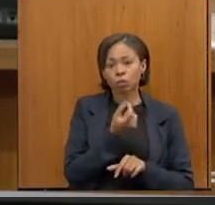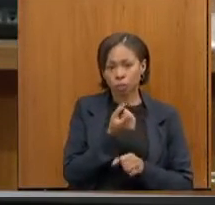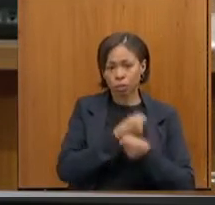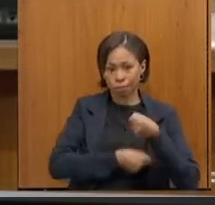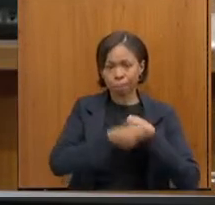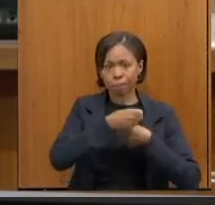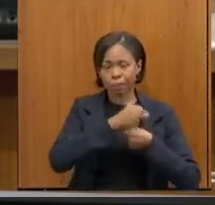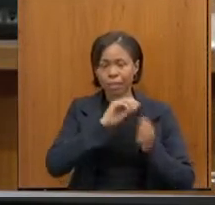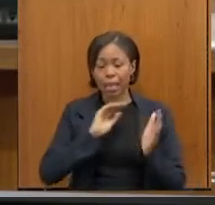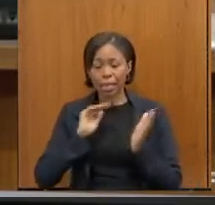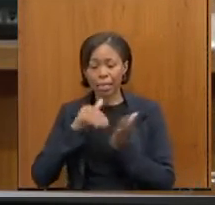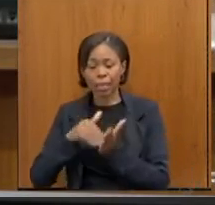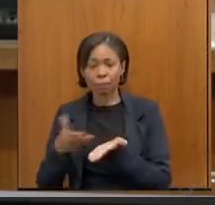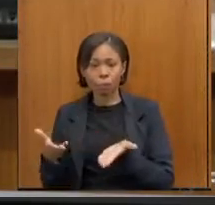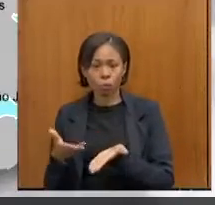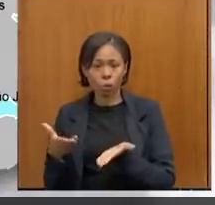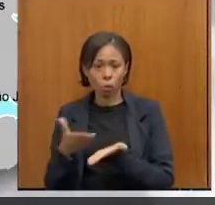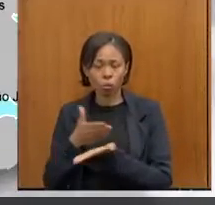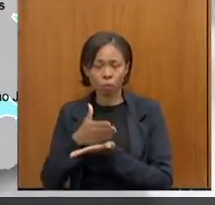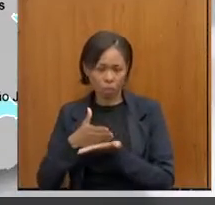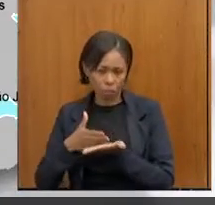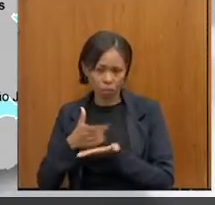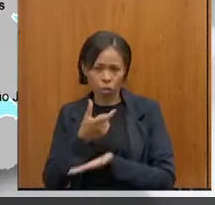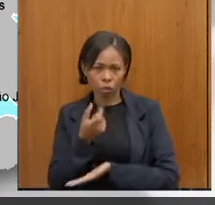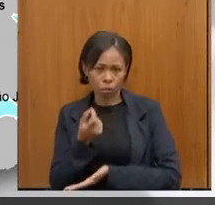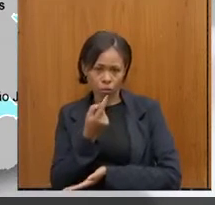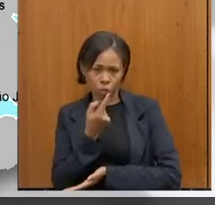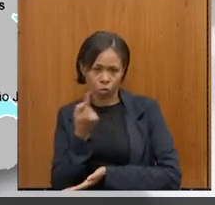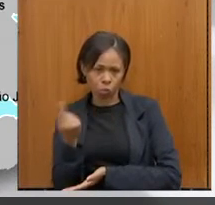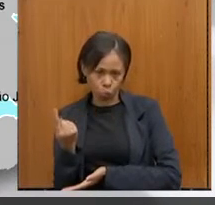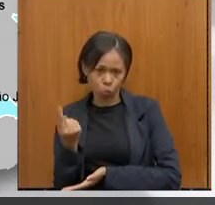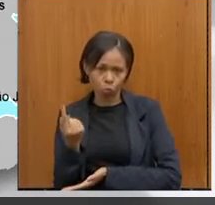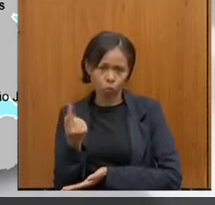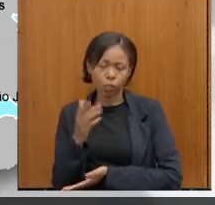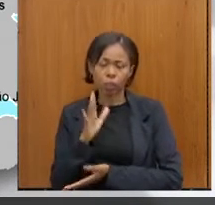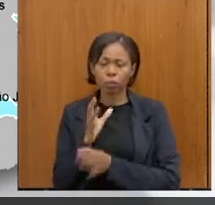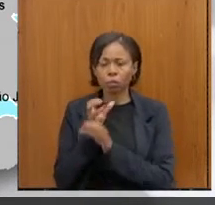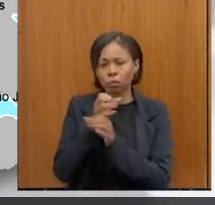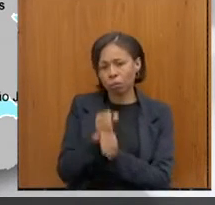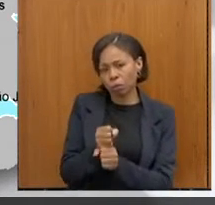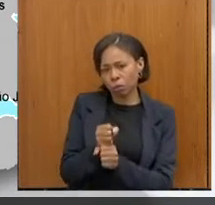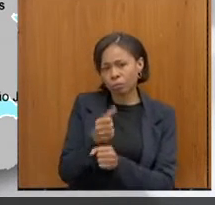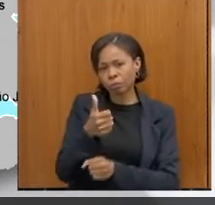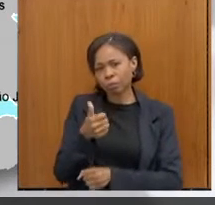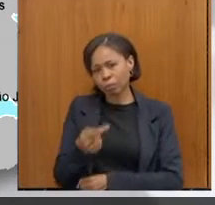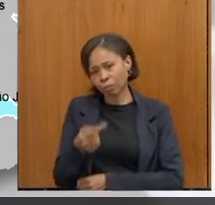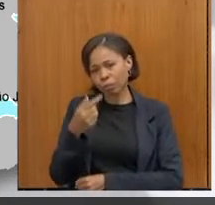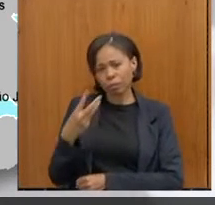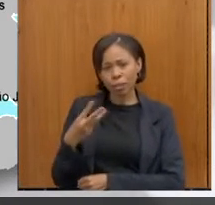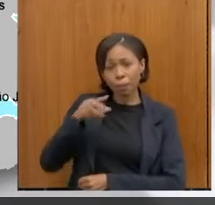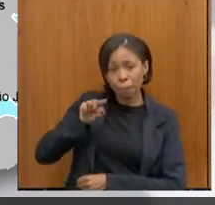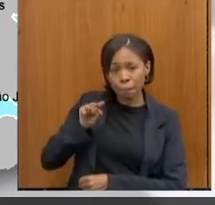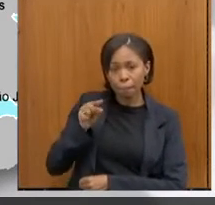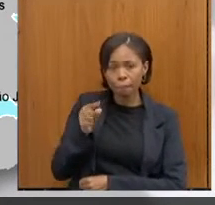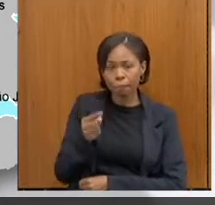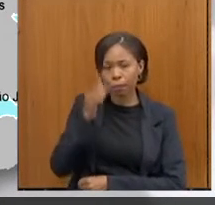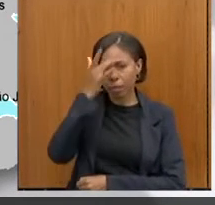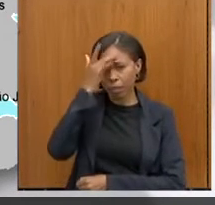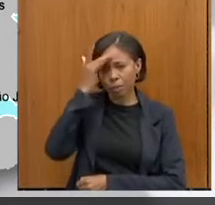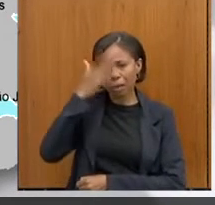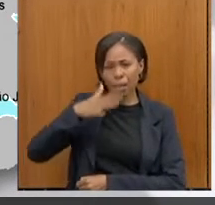metade de 2021 cerca de 70 13 mil pessoas